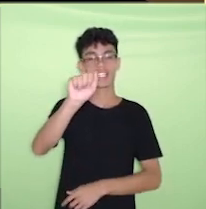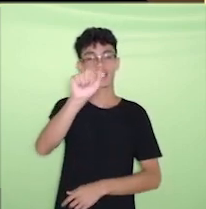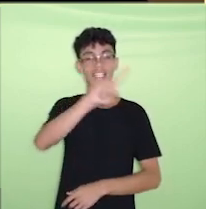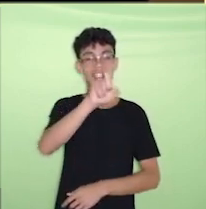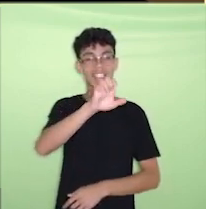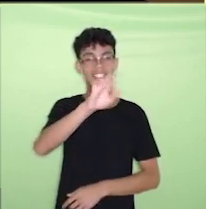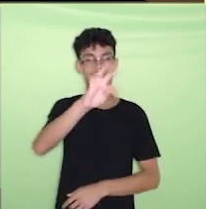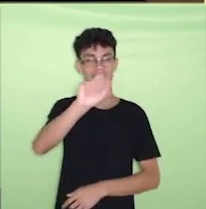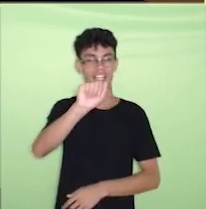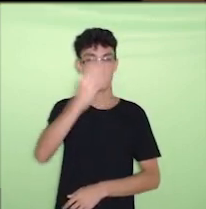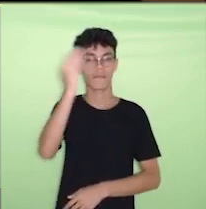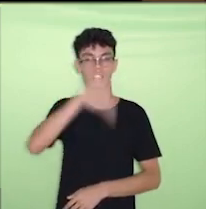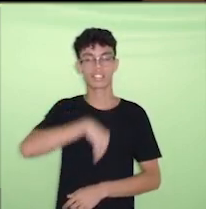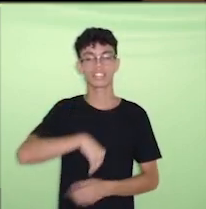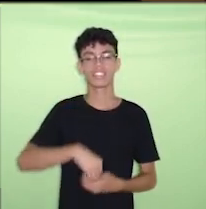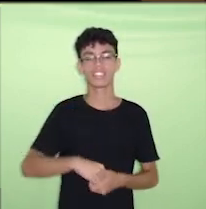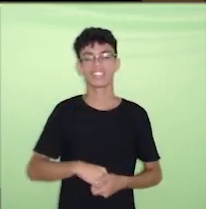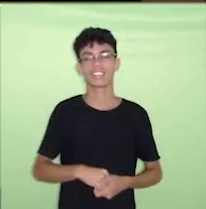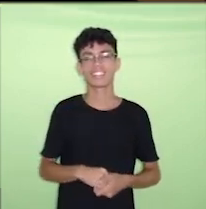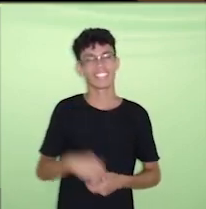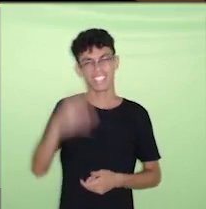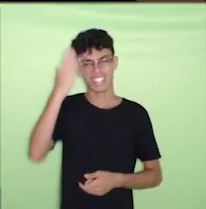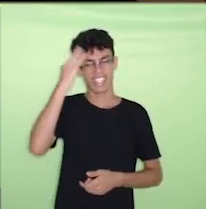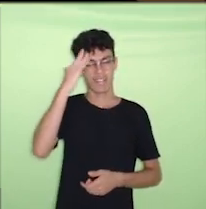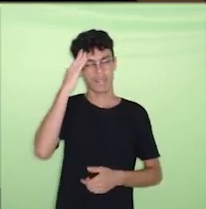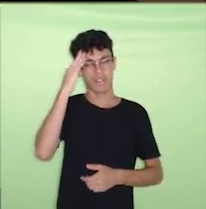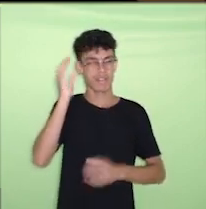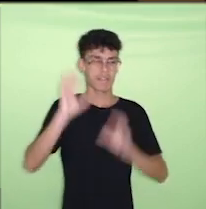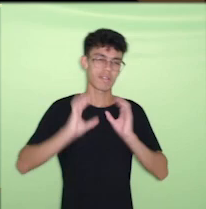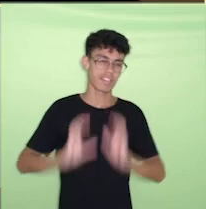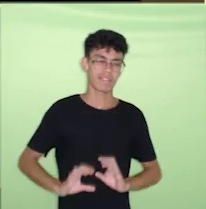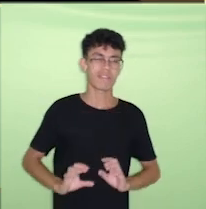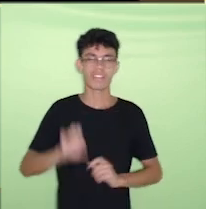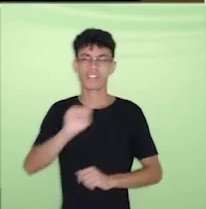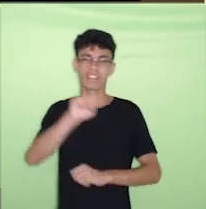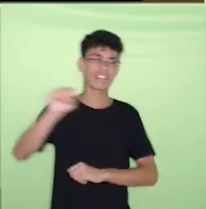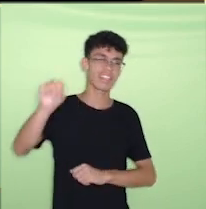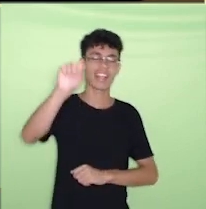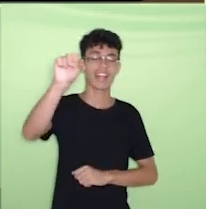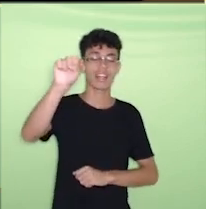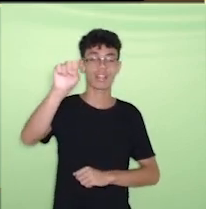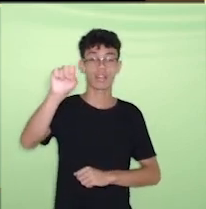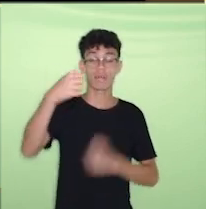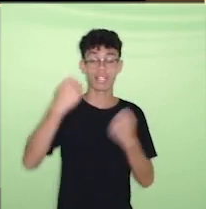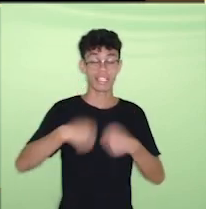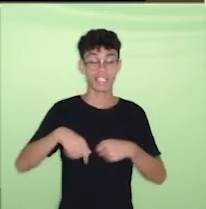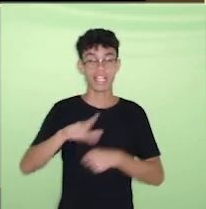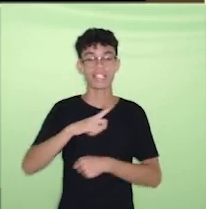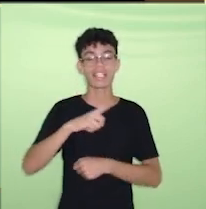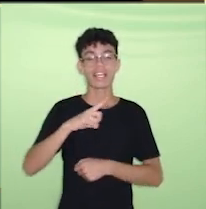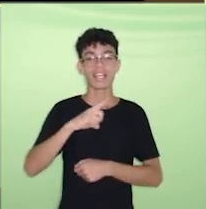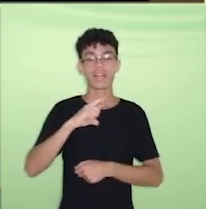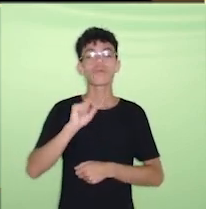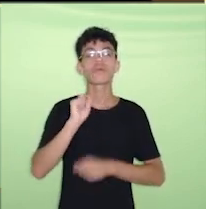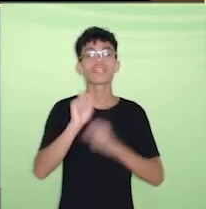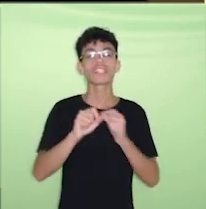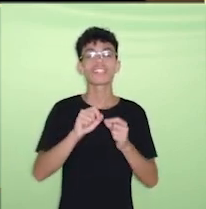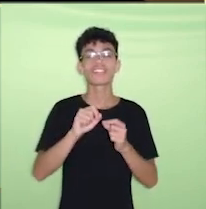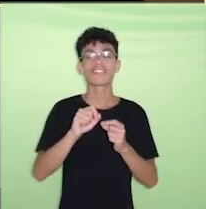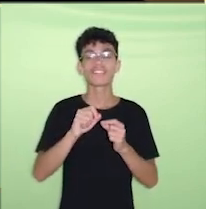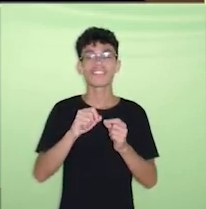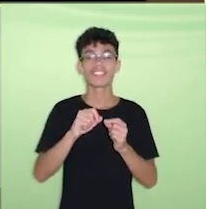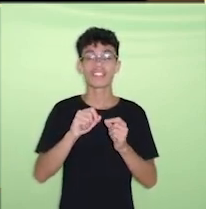Zeta fracassem. Você sabe como é a postura do herói, tenacidade, sacrifício. Depois, lentamente,